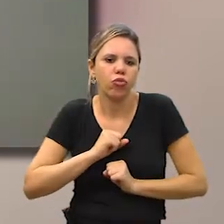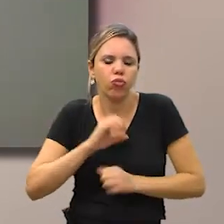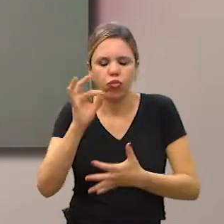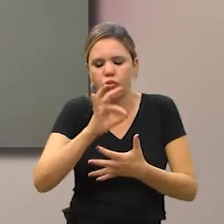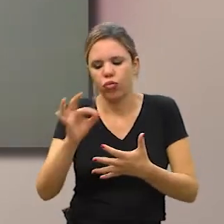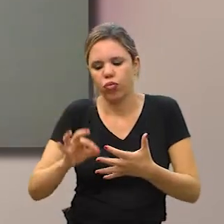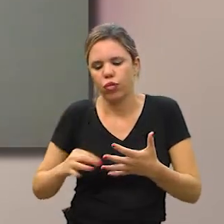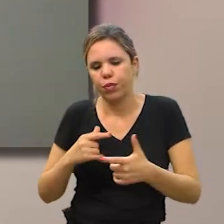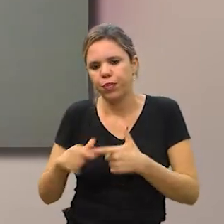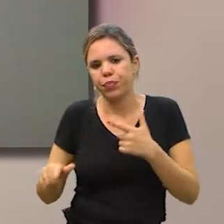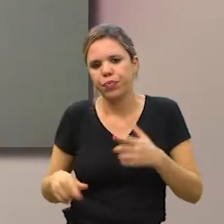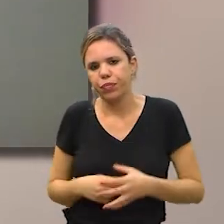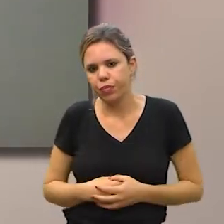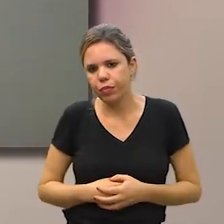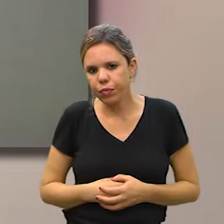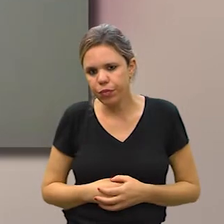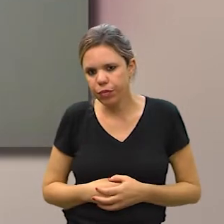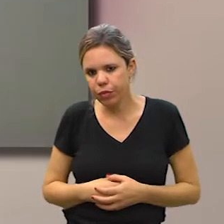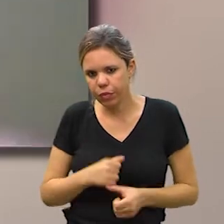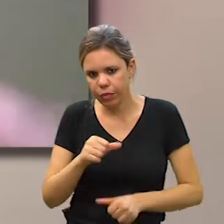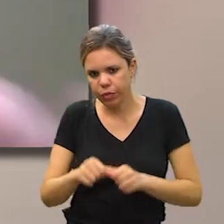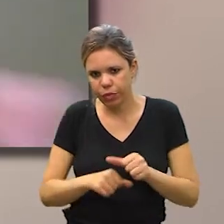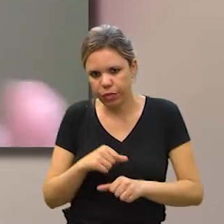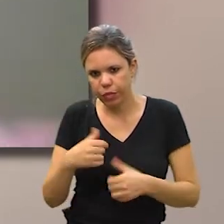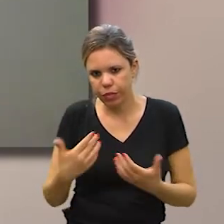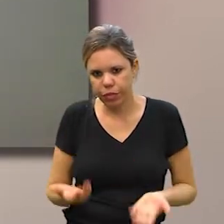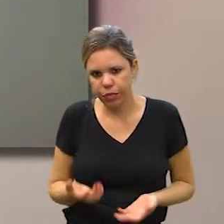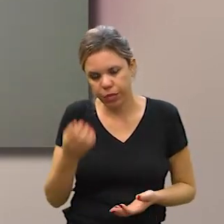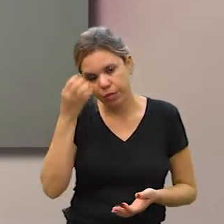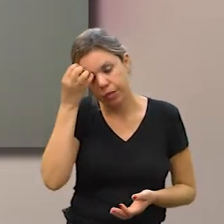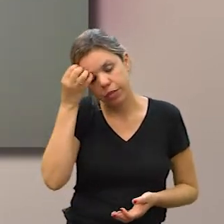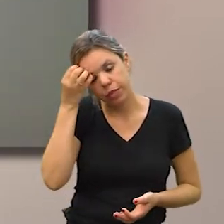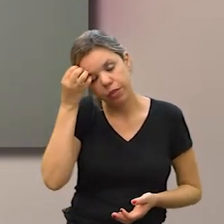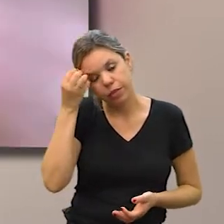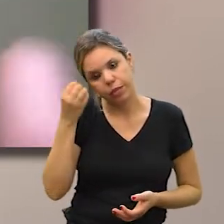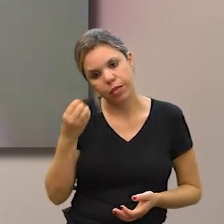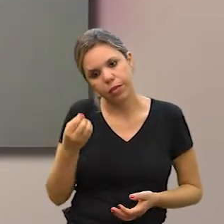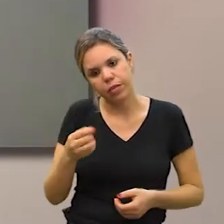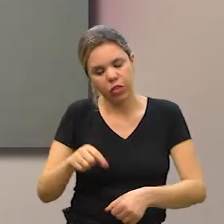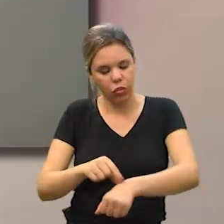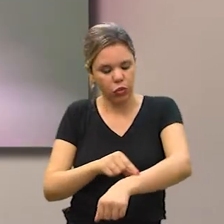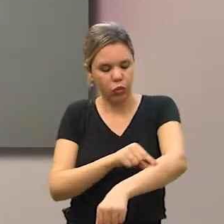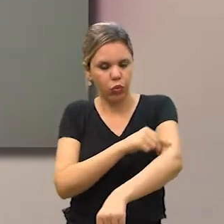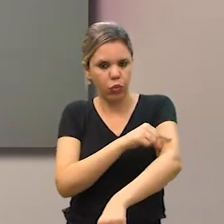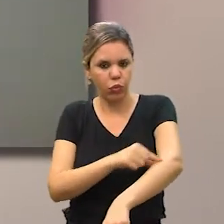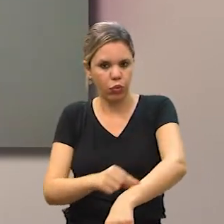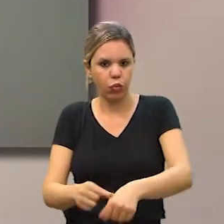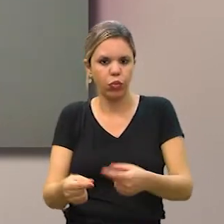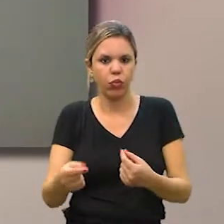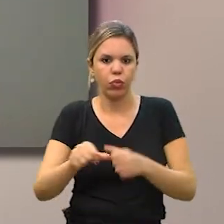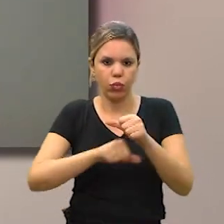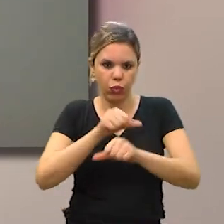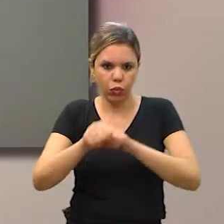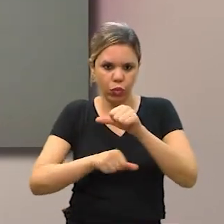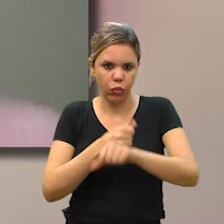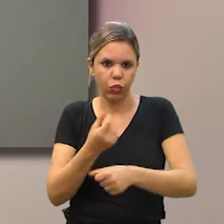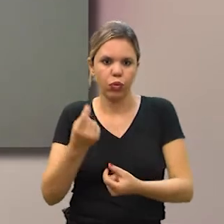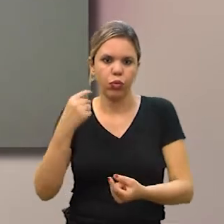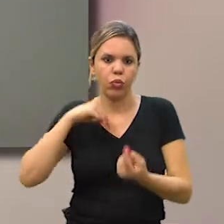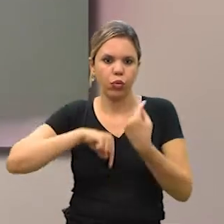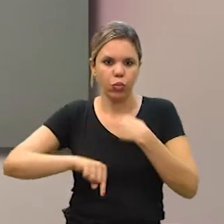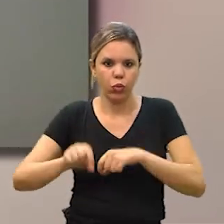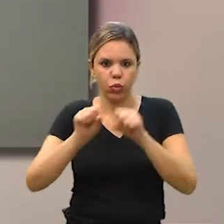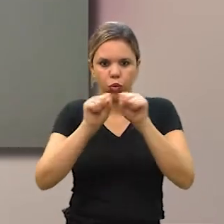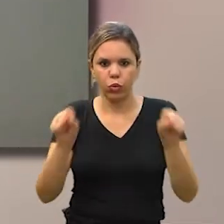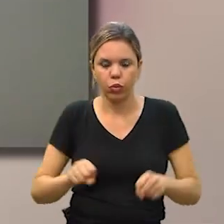conjunto de alterações e vamos modificar os vasos a parede dos vasos e os sistemas